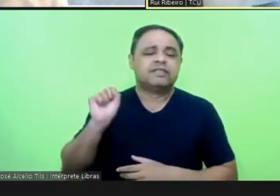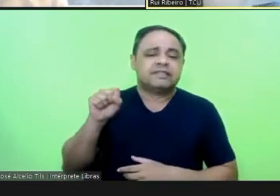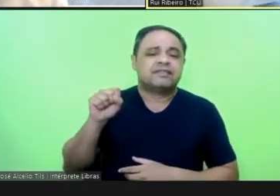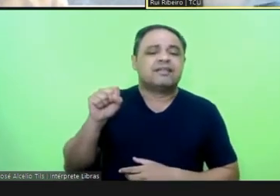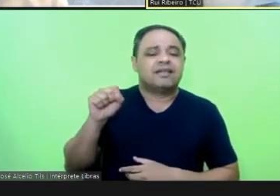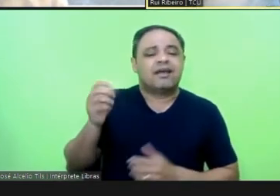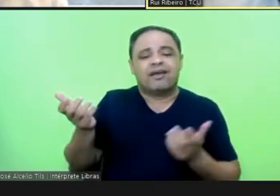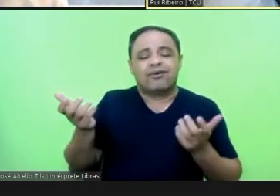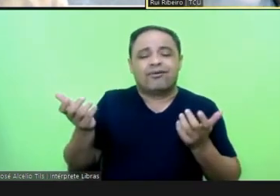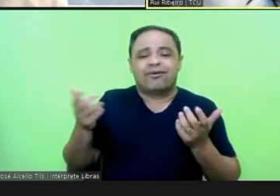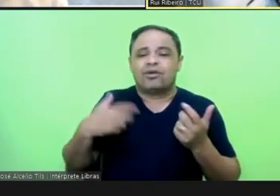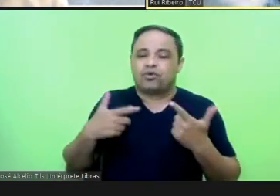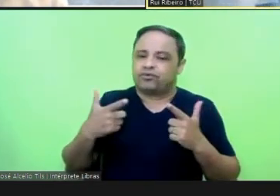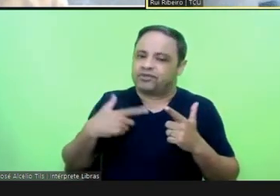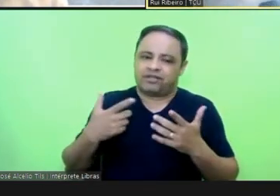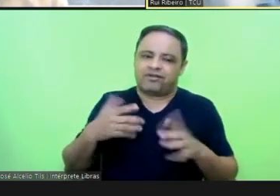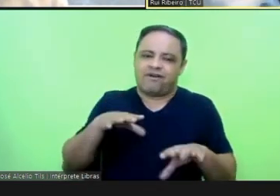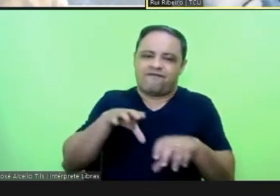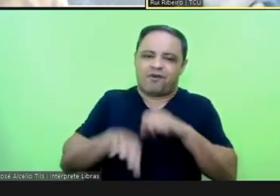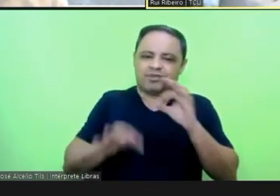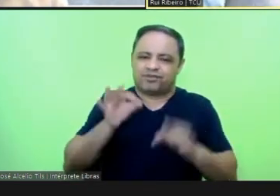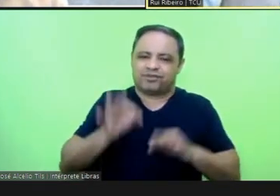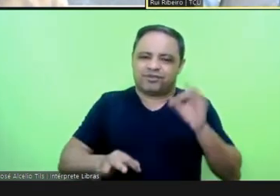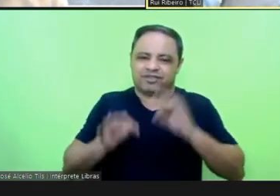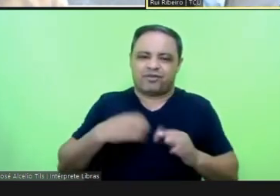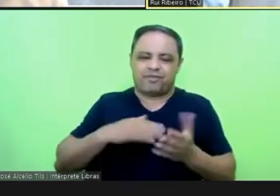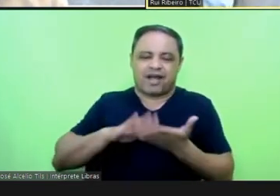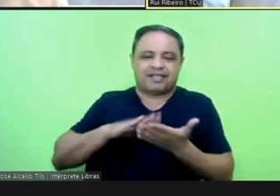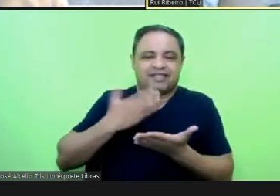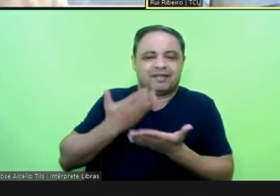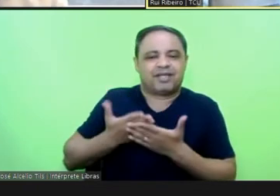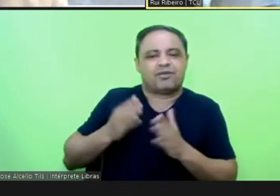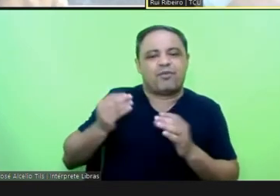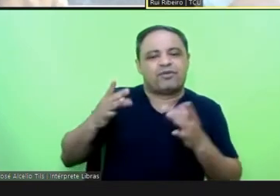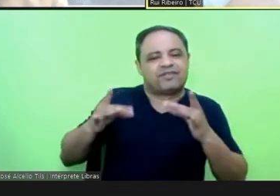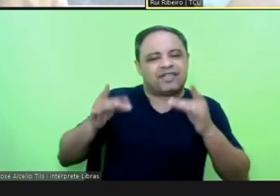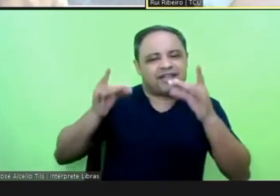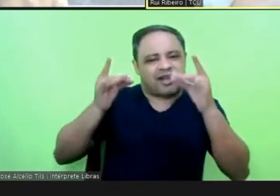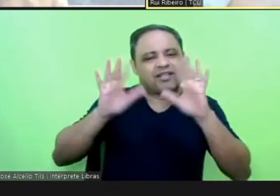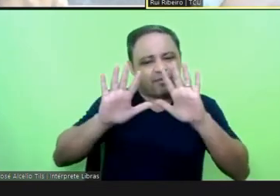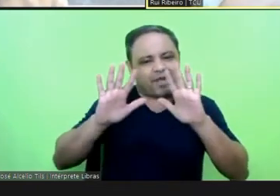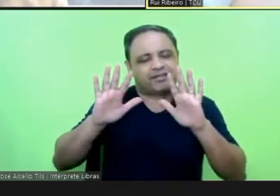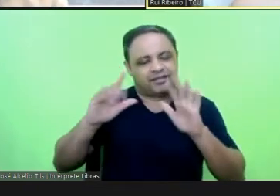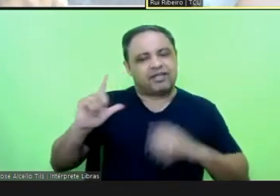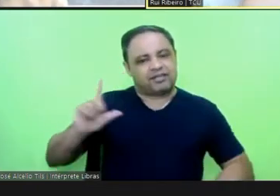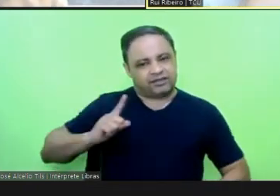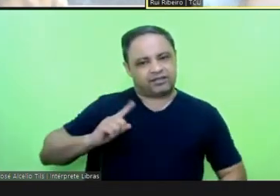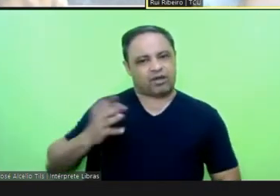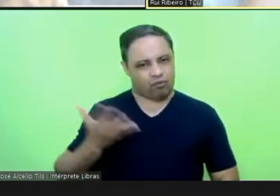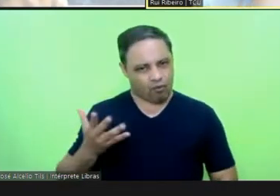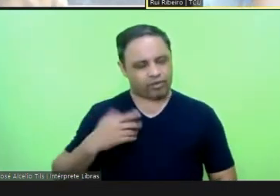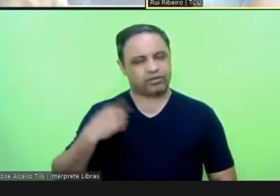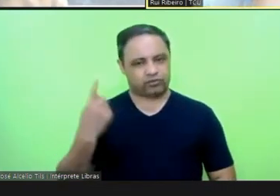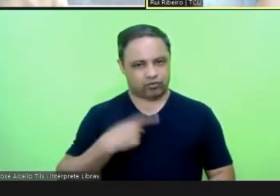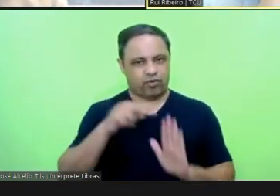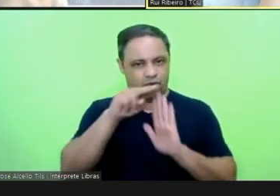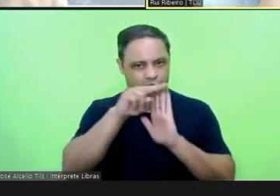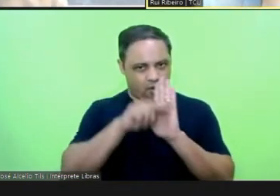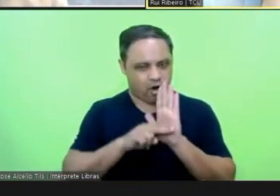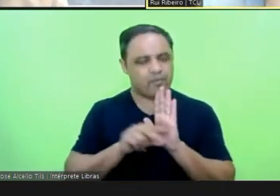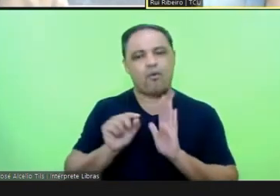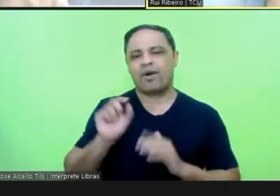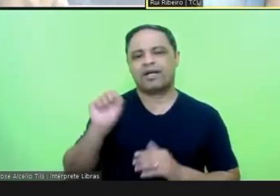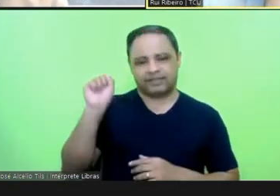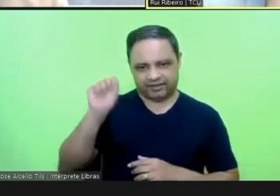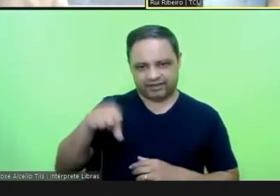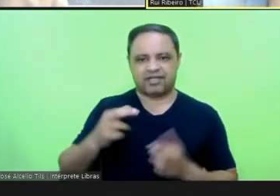não tenho formação jurídica para fazer uma interpretação muito detalhada, mas pelo que tem hoje na norma, seria sim